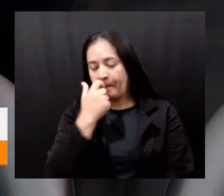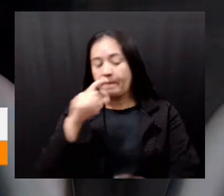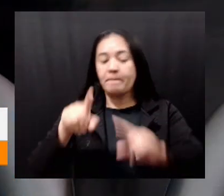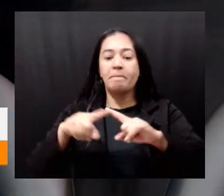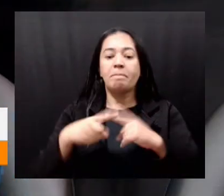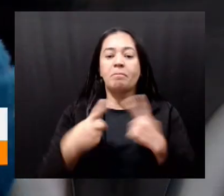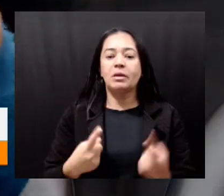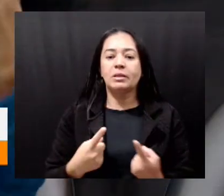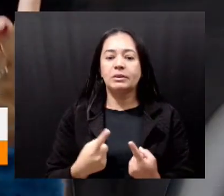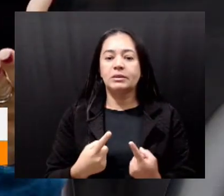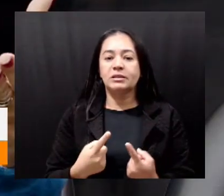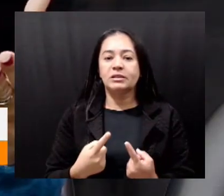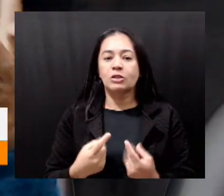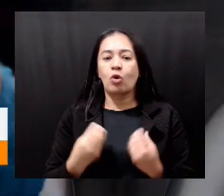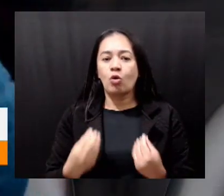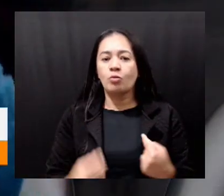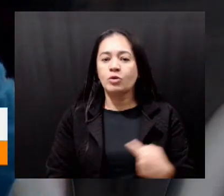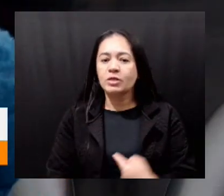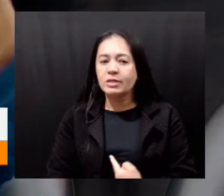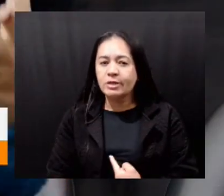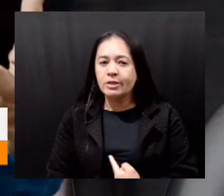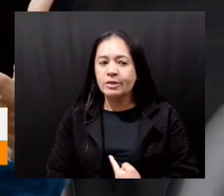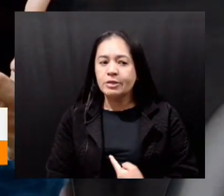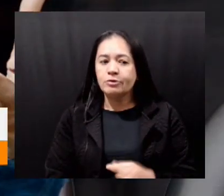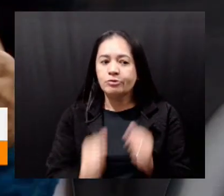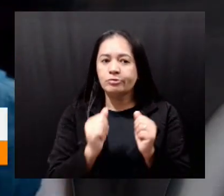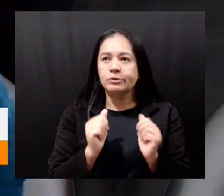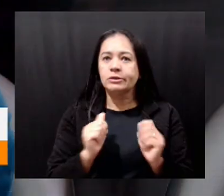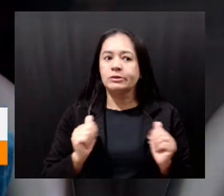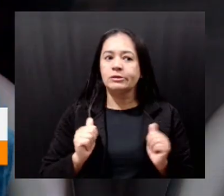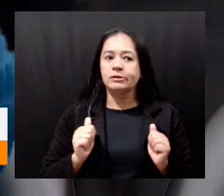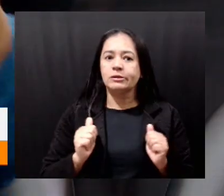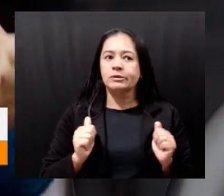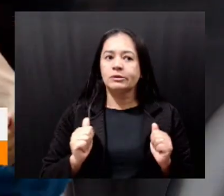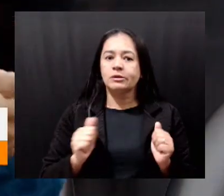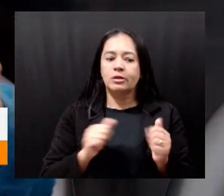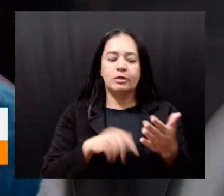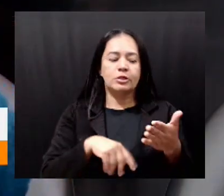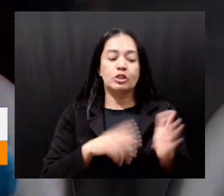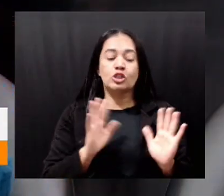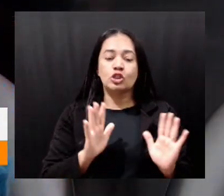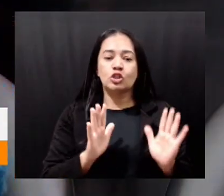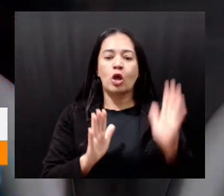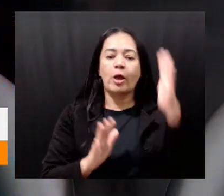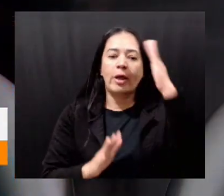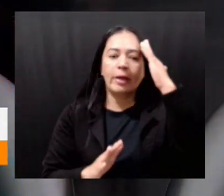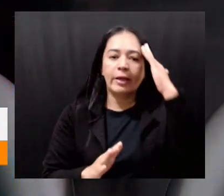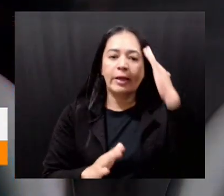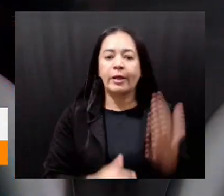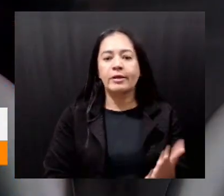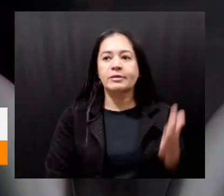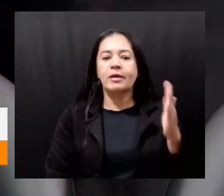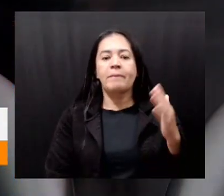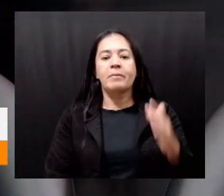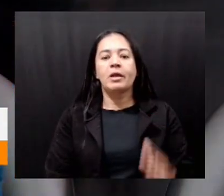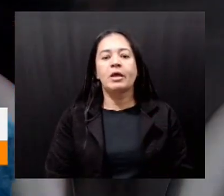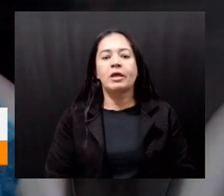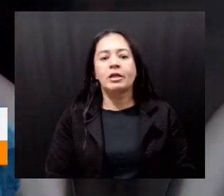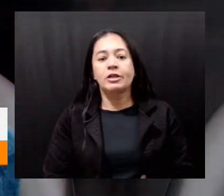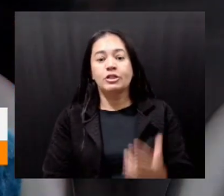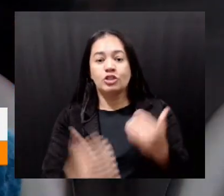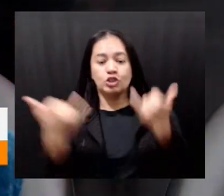não estou enviesado, às vezes, a fazer uma leitura pessimista ou uma leitura